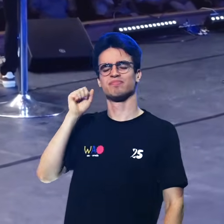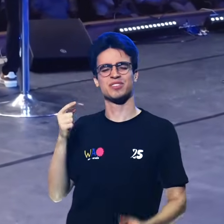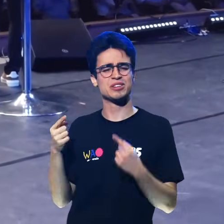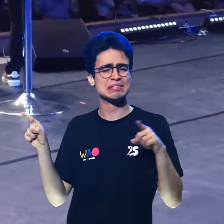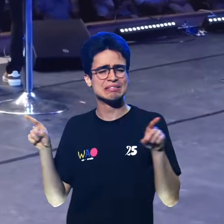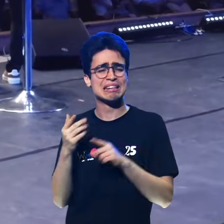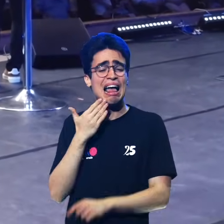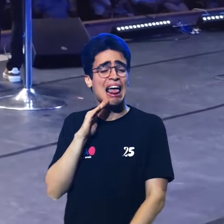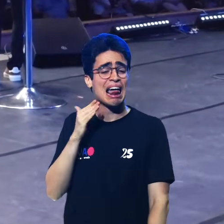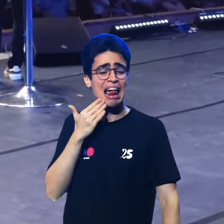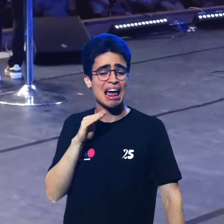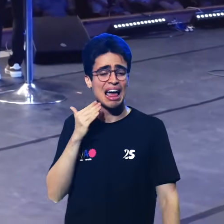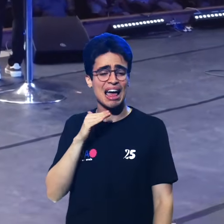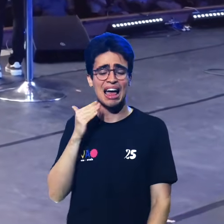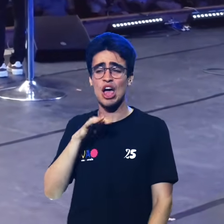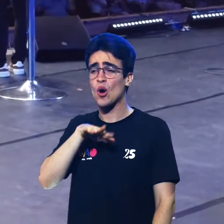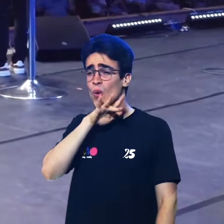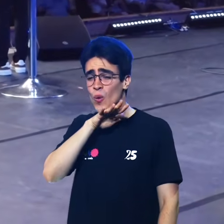desafinado, um grupo de louvor ruim,